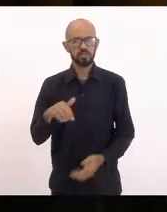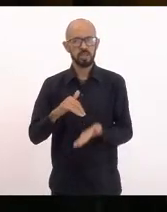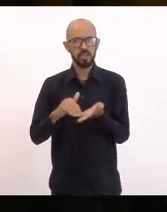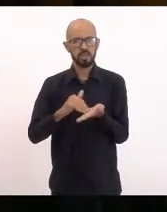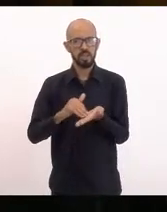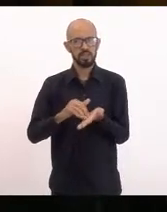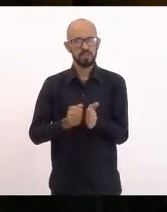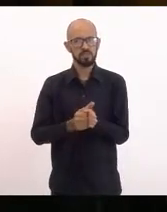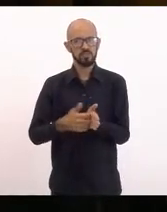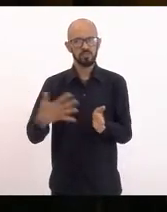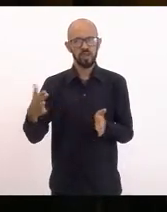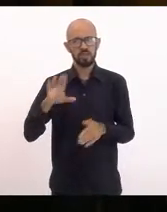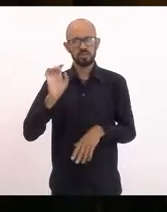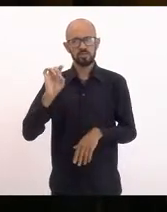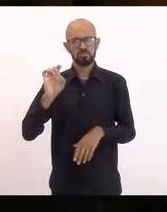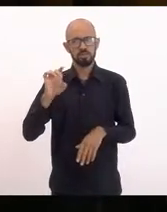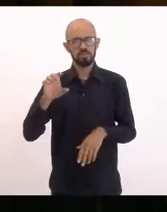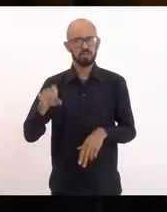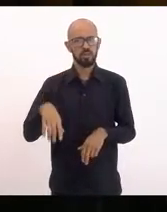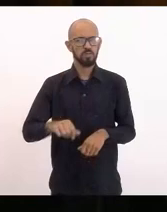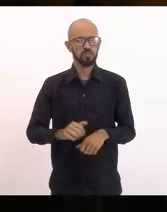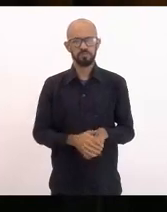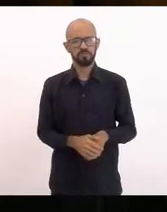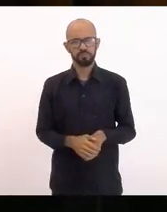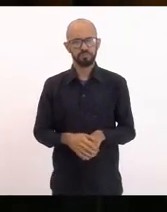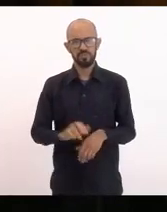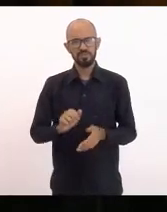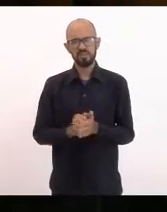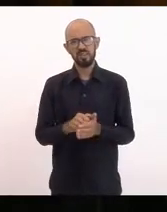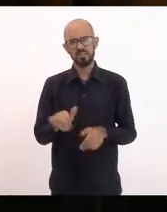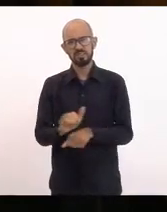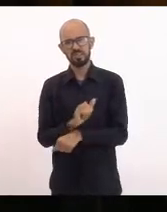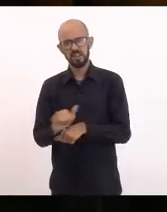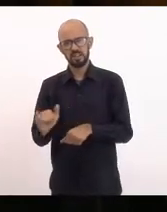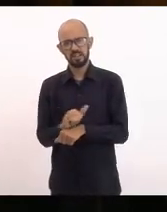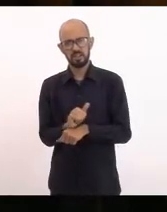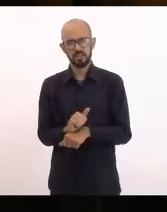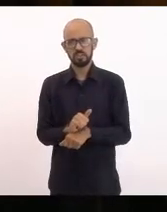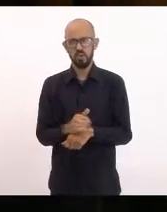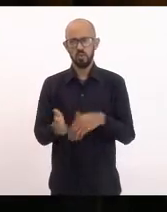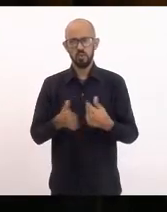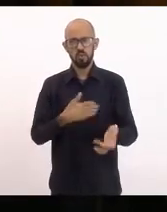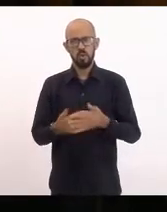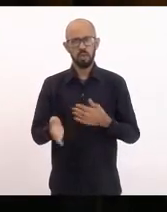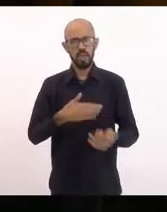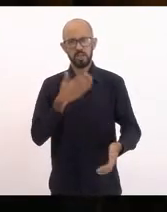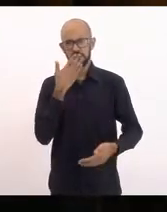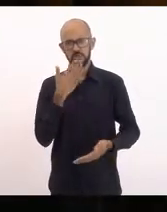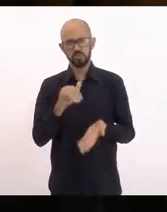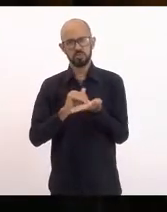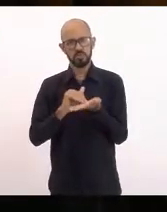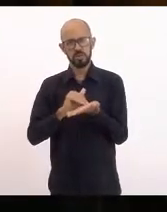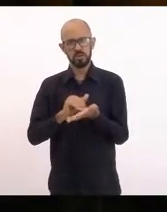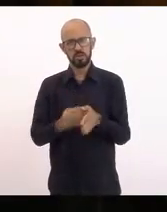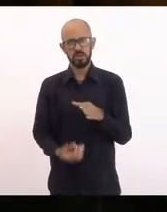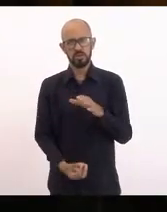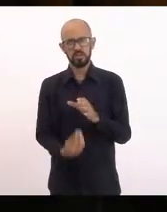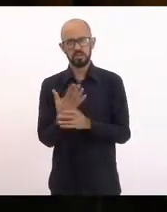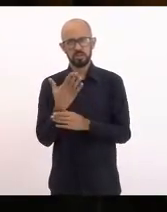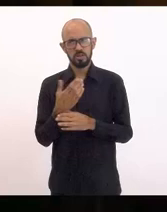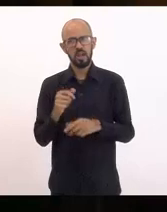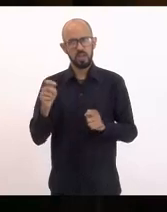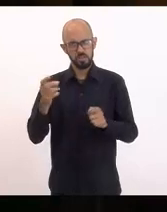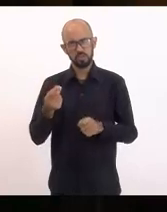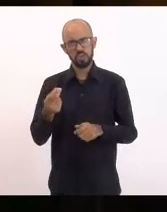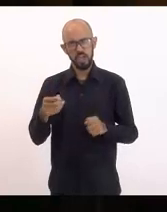secretaria especial, extraordinária, estratégica, esotérica, o que for, se não houvesse nada disso, esse dinheiro